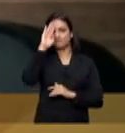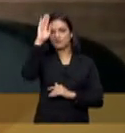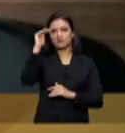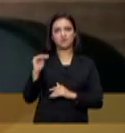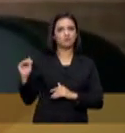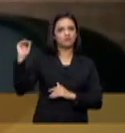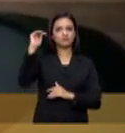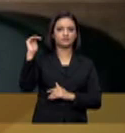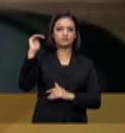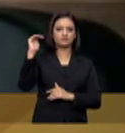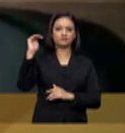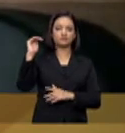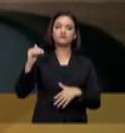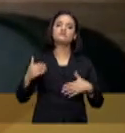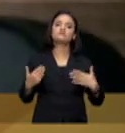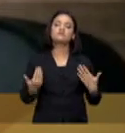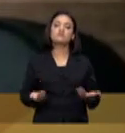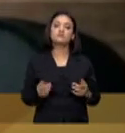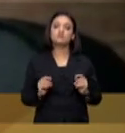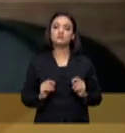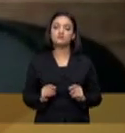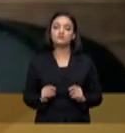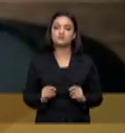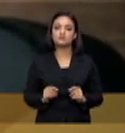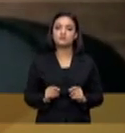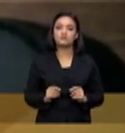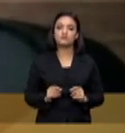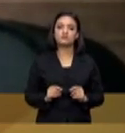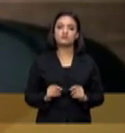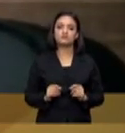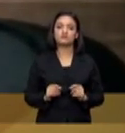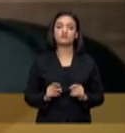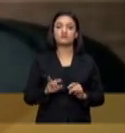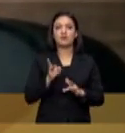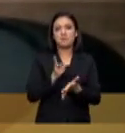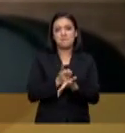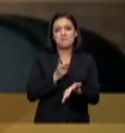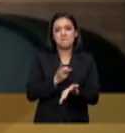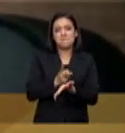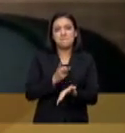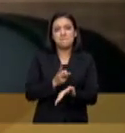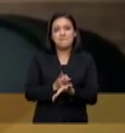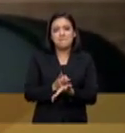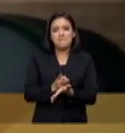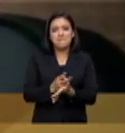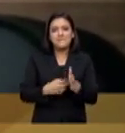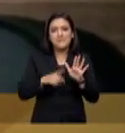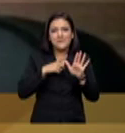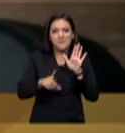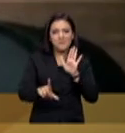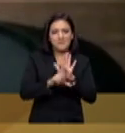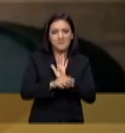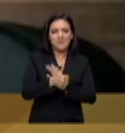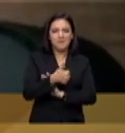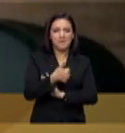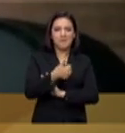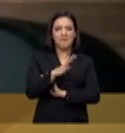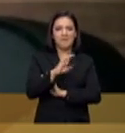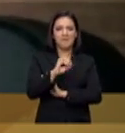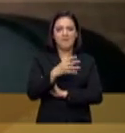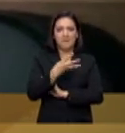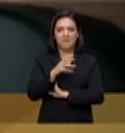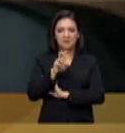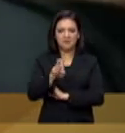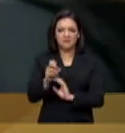prioridade. Não há como negar, ainda que a limitação, tal como disposta na Lei 14.045